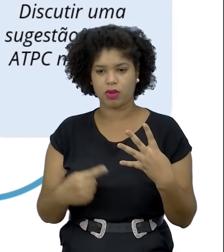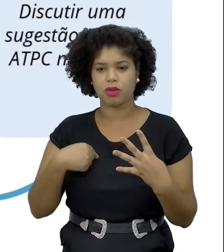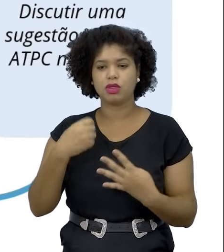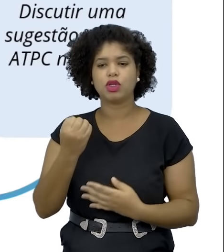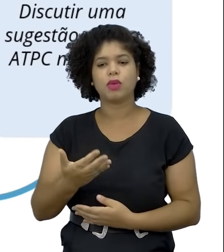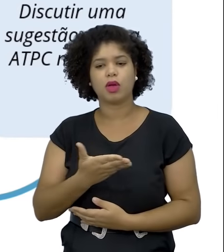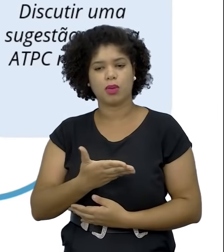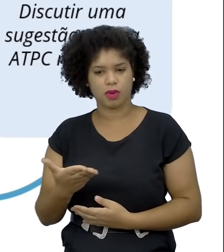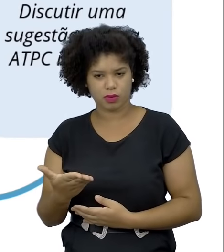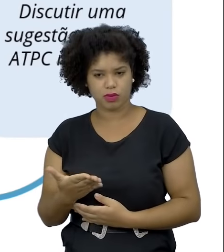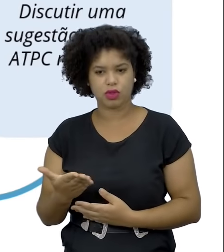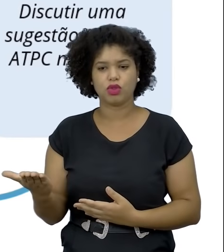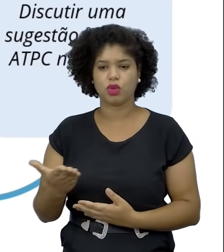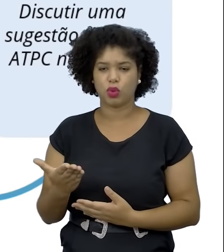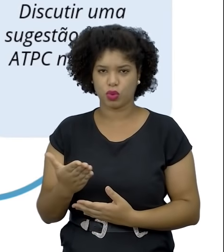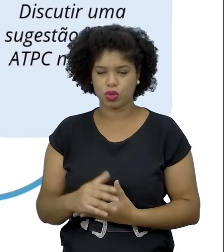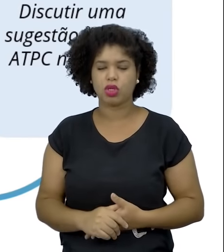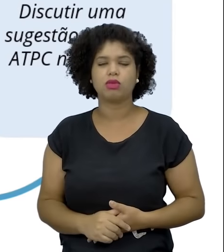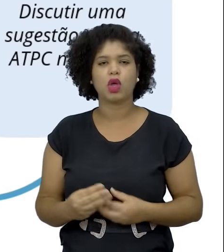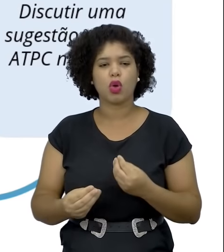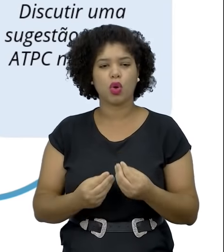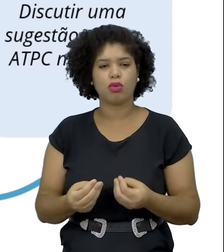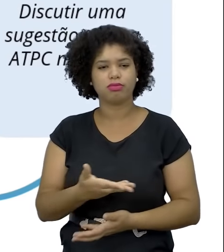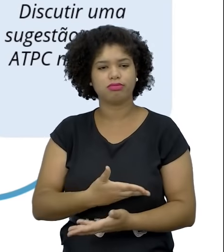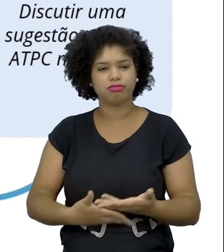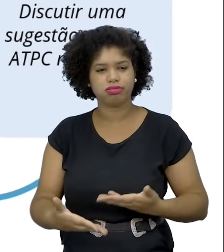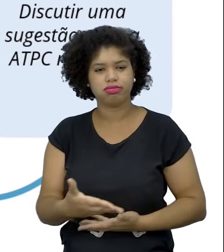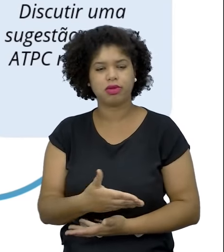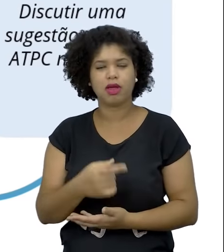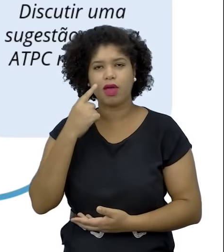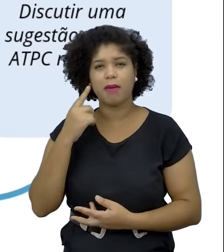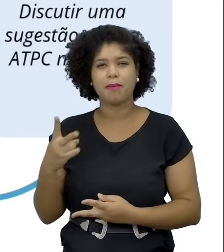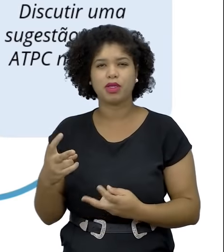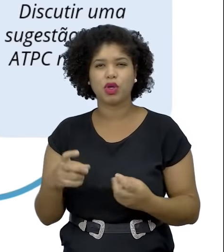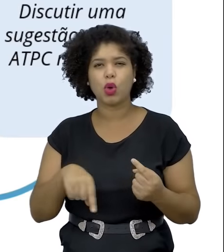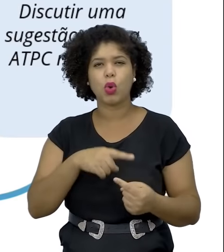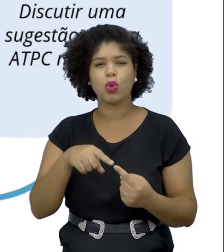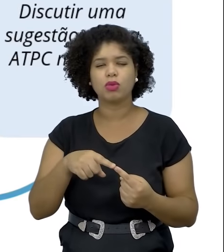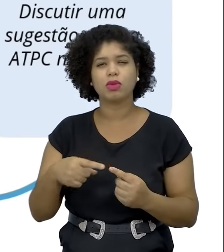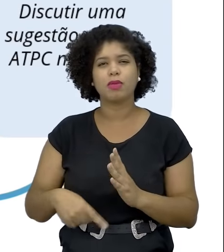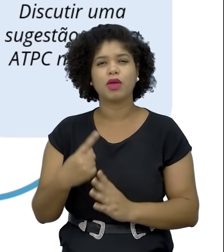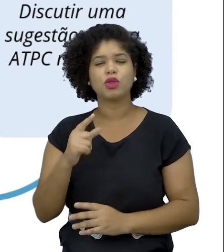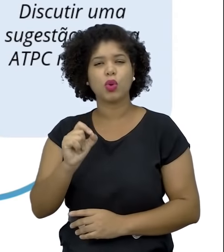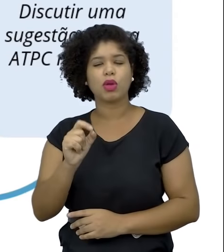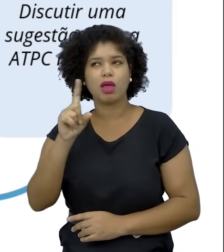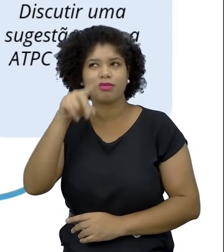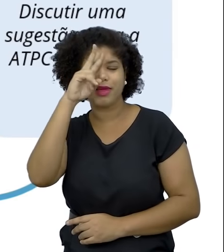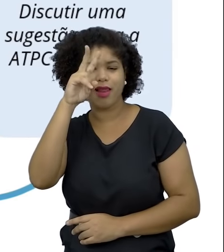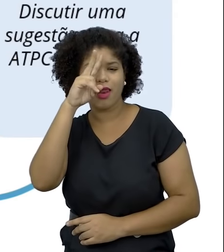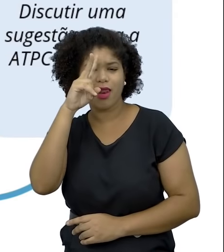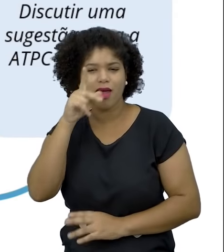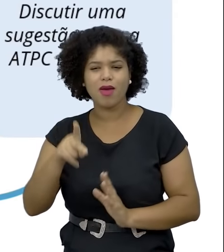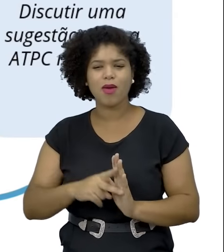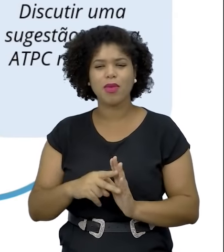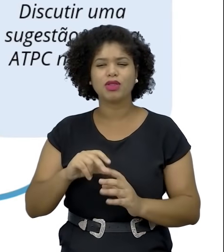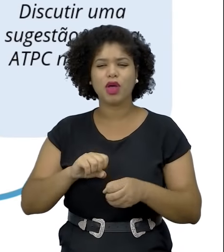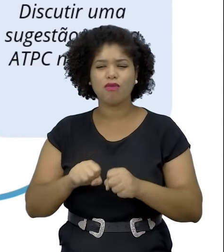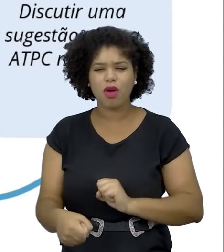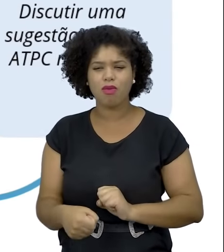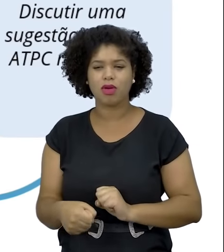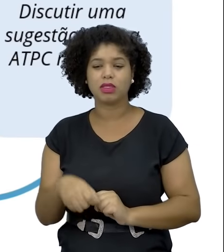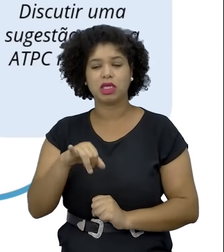disse, ao socializar os objetivos, o primeiro momento é retomar o roteiro formativo para